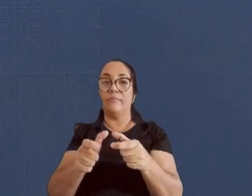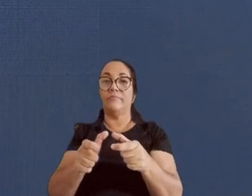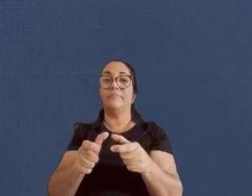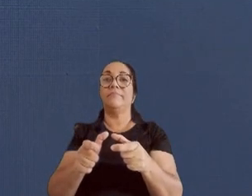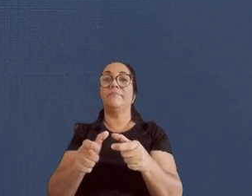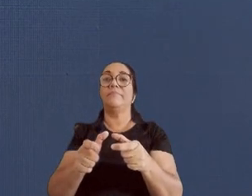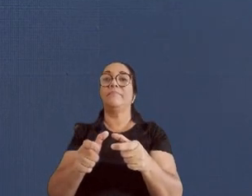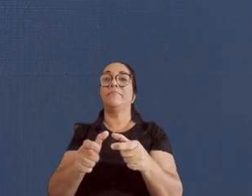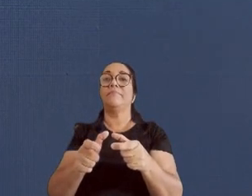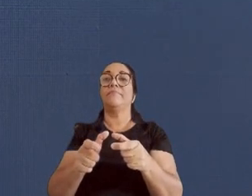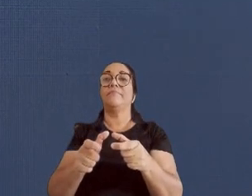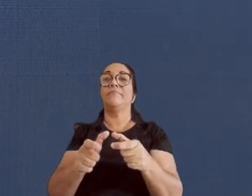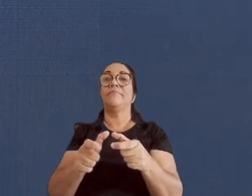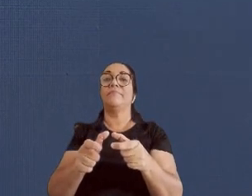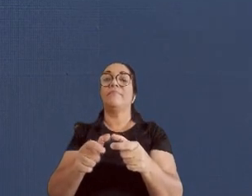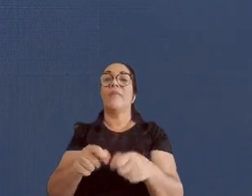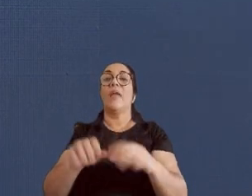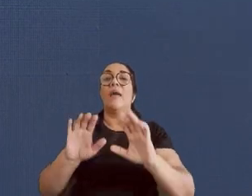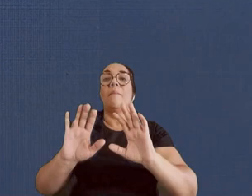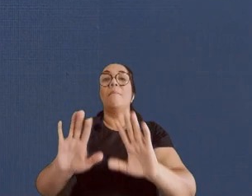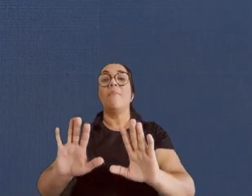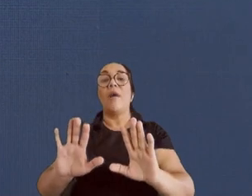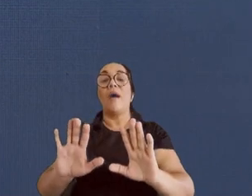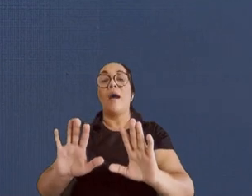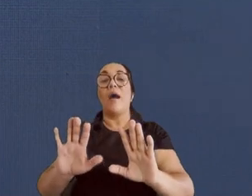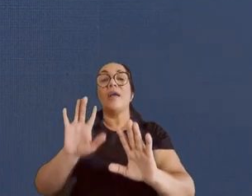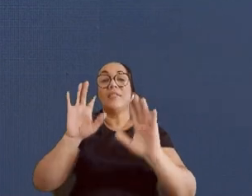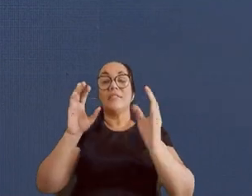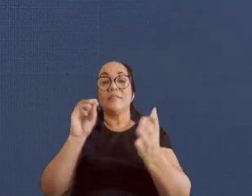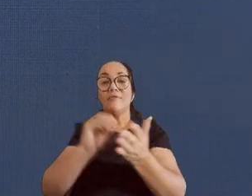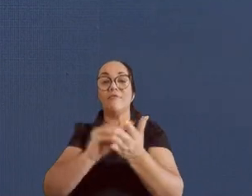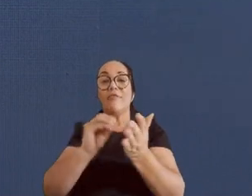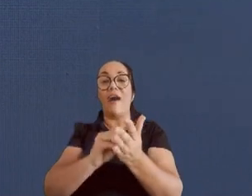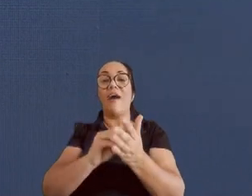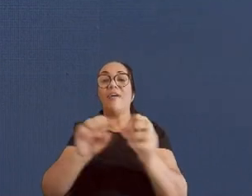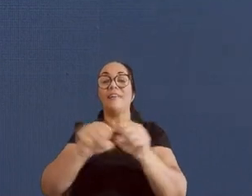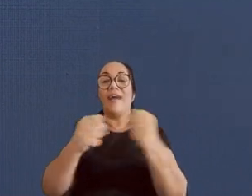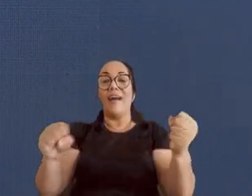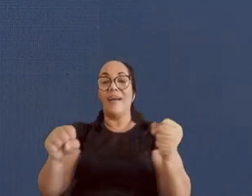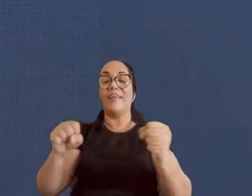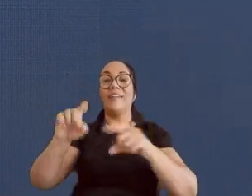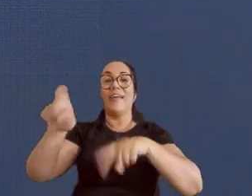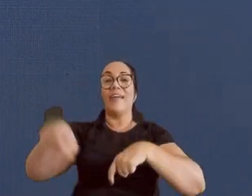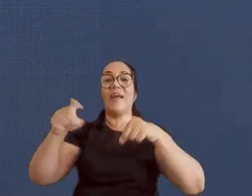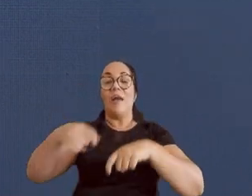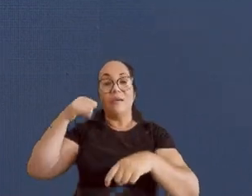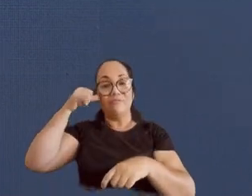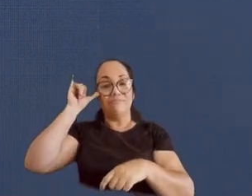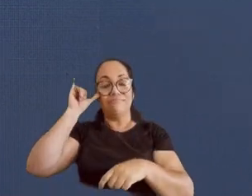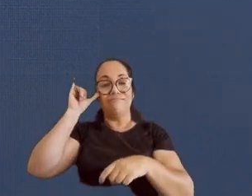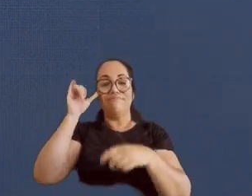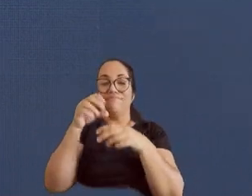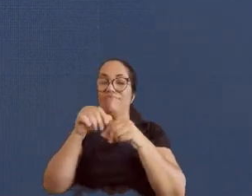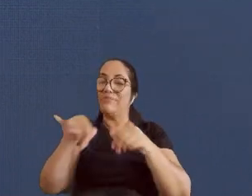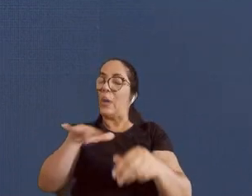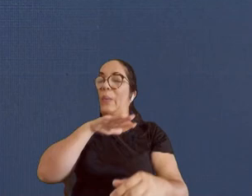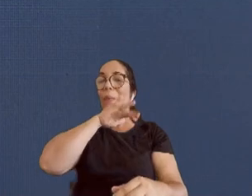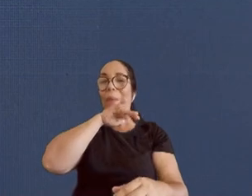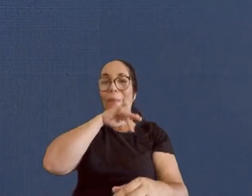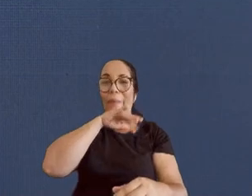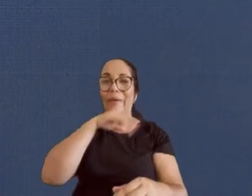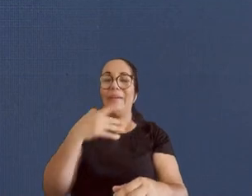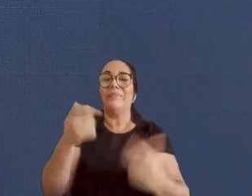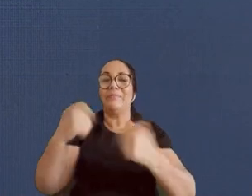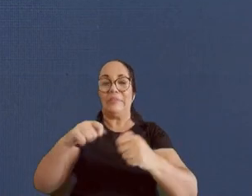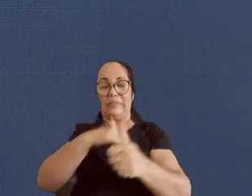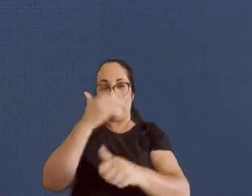mas a gente ainda tem uma área muito grande de pastagem se citou metade delas degradadas né e eu acho que